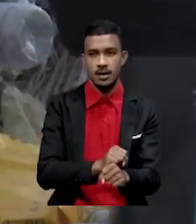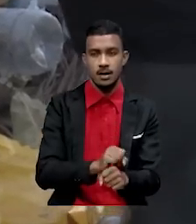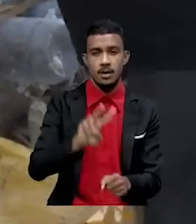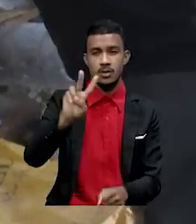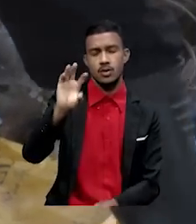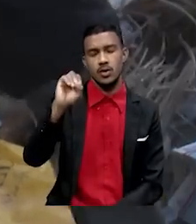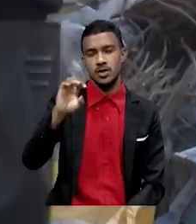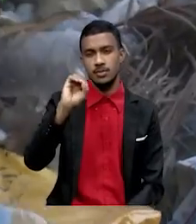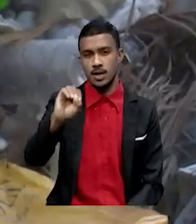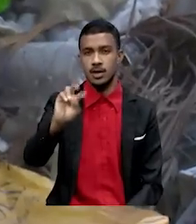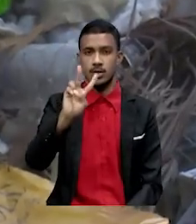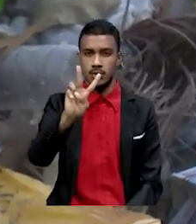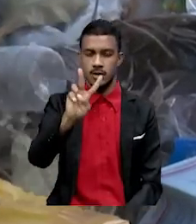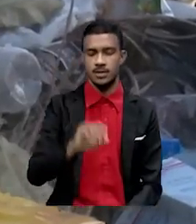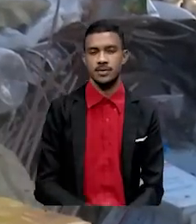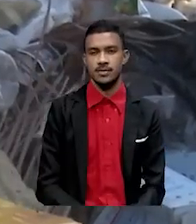2002